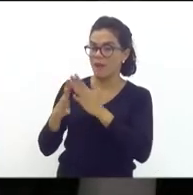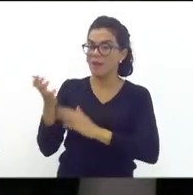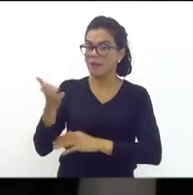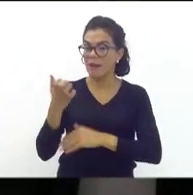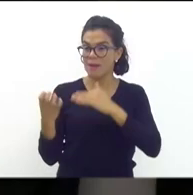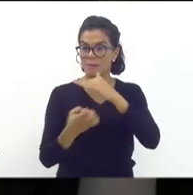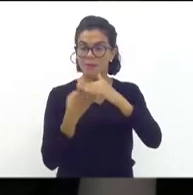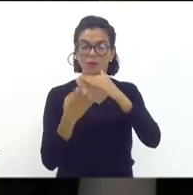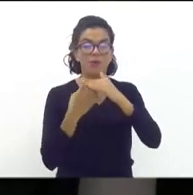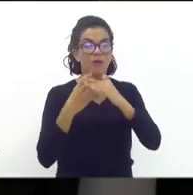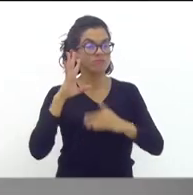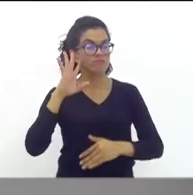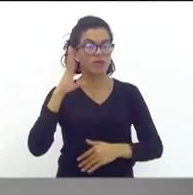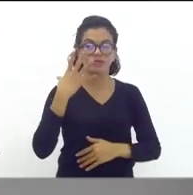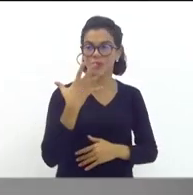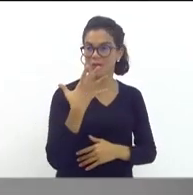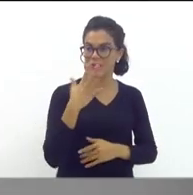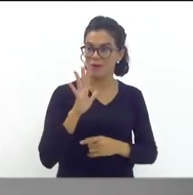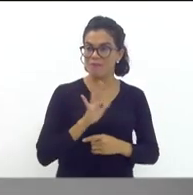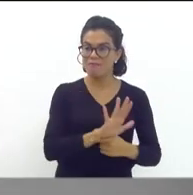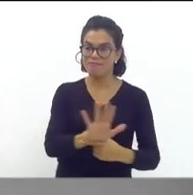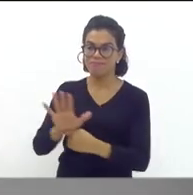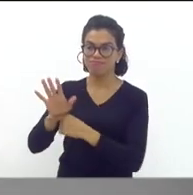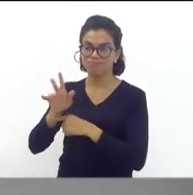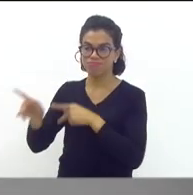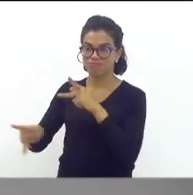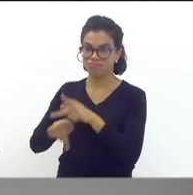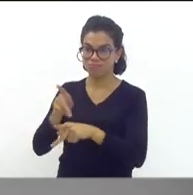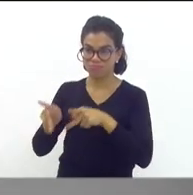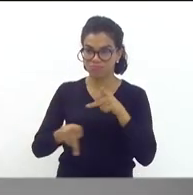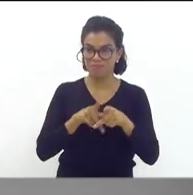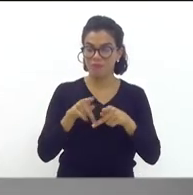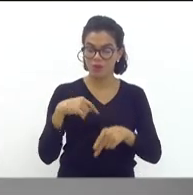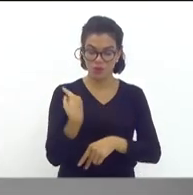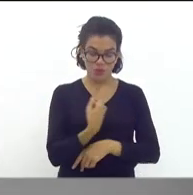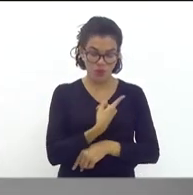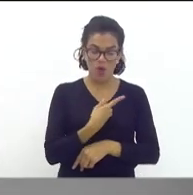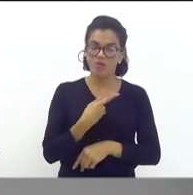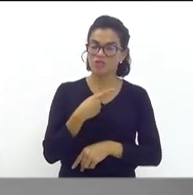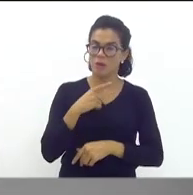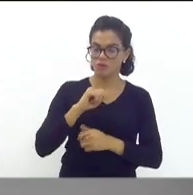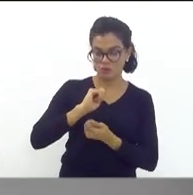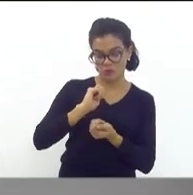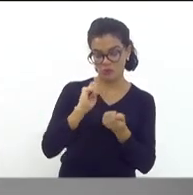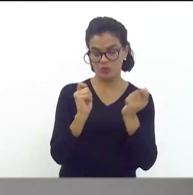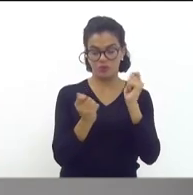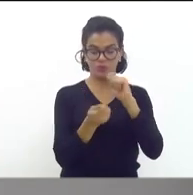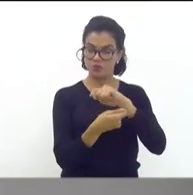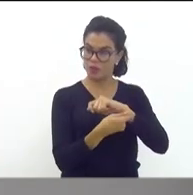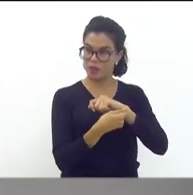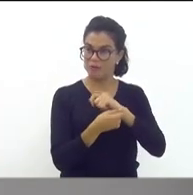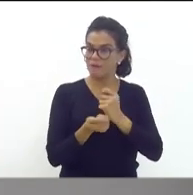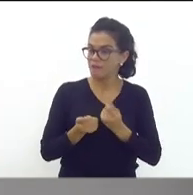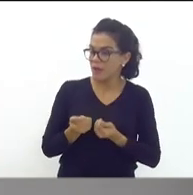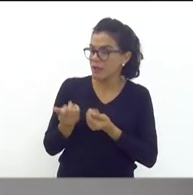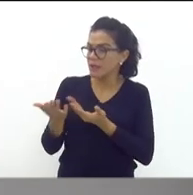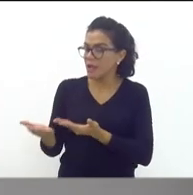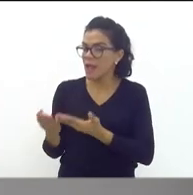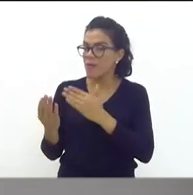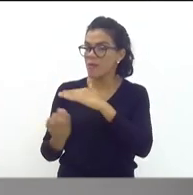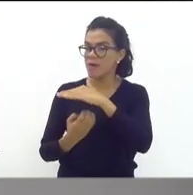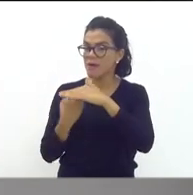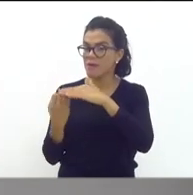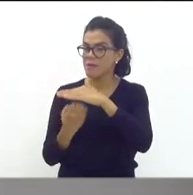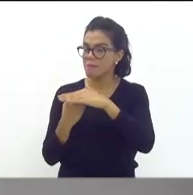garantir os senhores que o que a gente tá fazendo toda essa reestruturação vai entregar uma agência